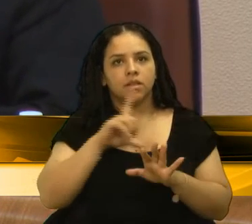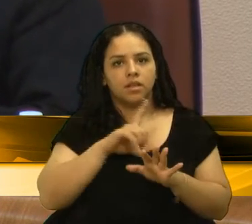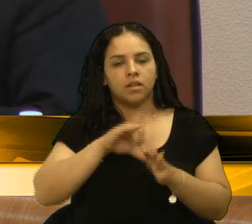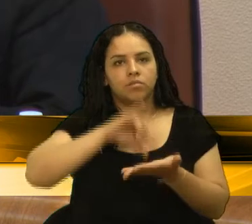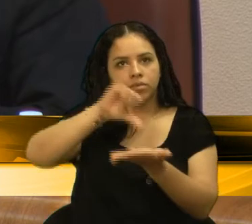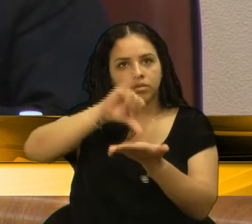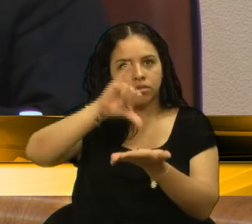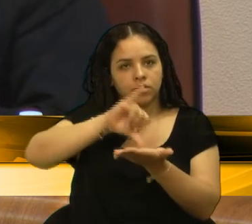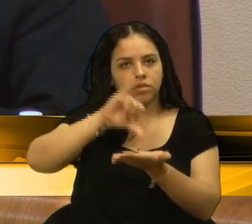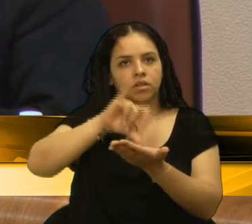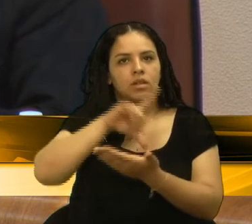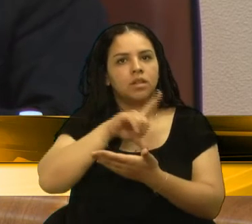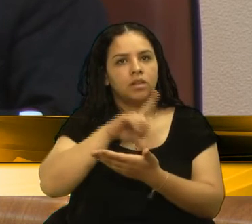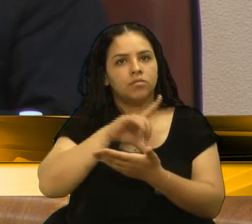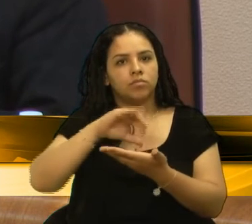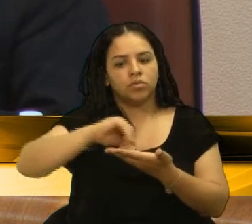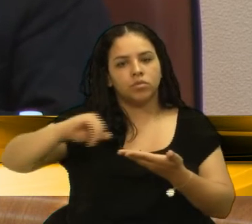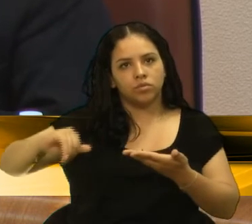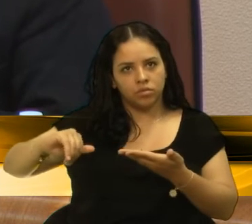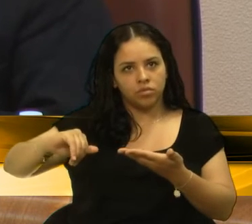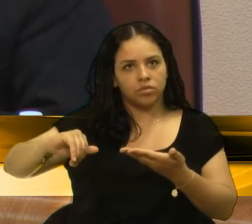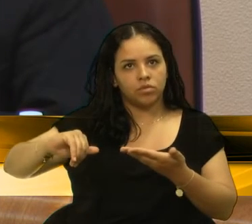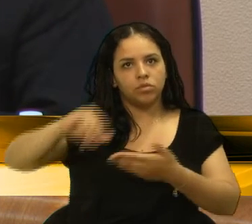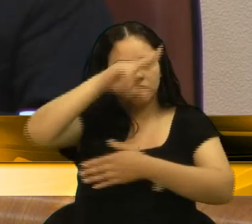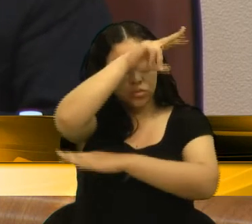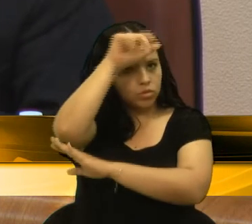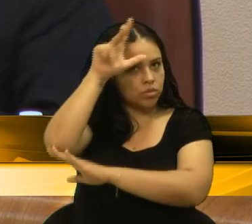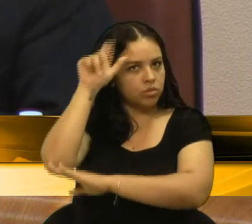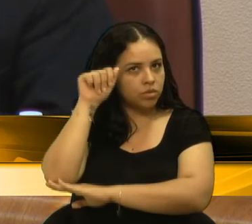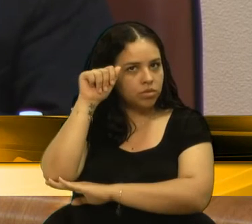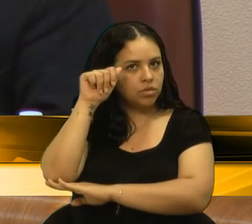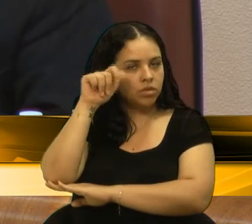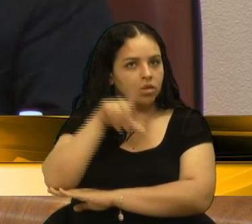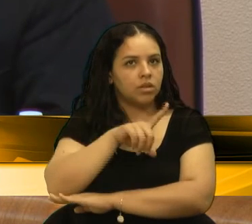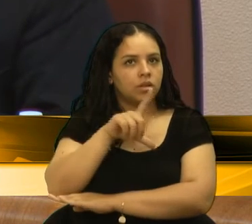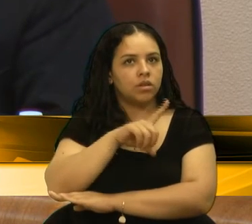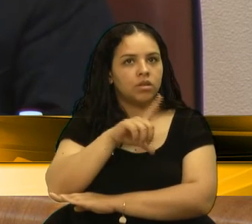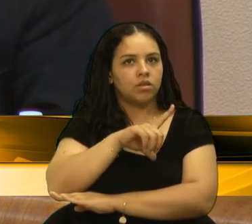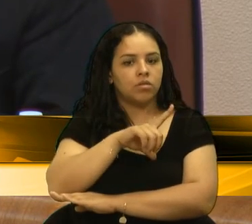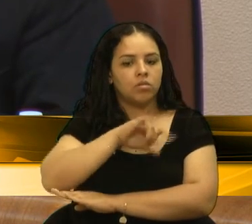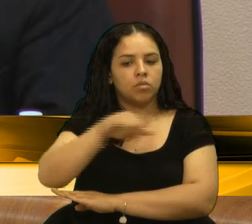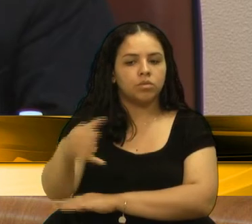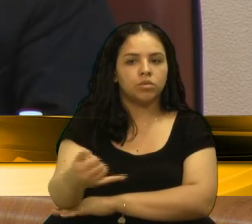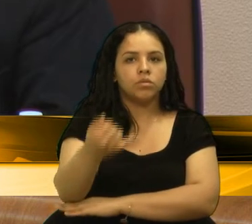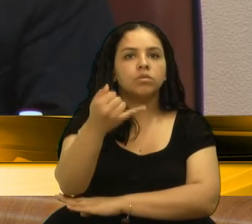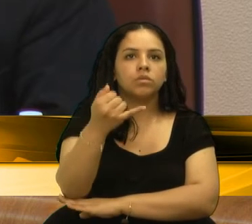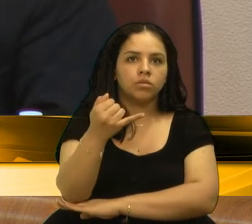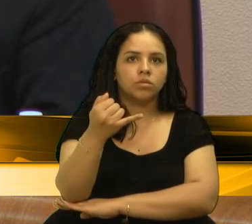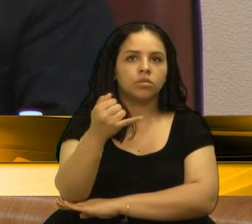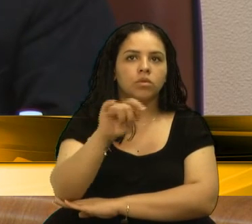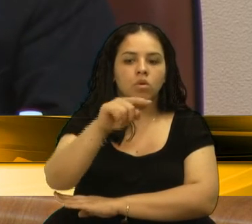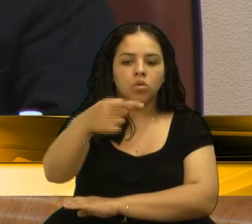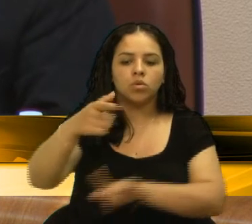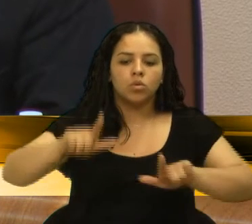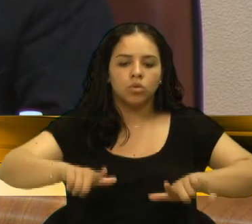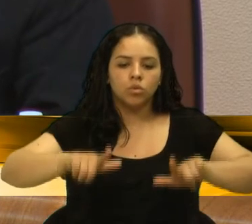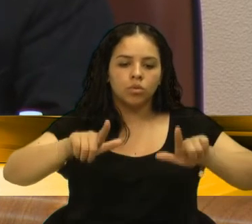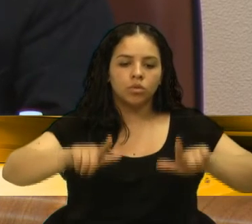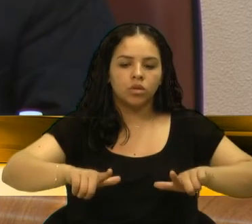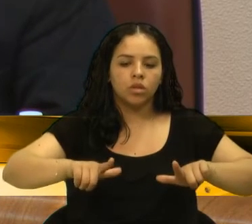Alighieri, houve indeferimento por parte do município, houve uma oferta, uma oportunização de um outro local, de um